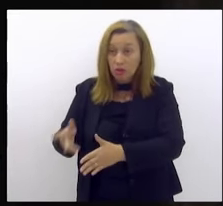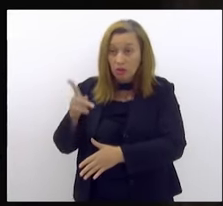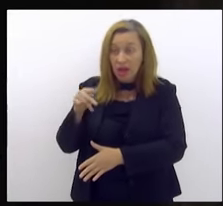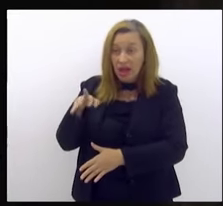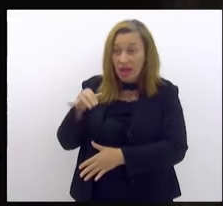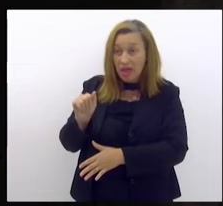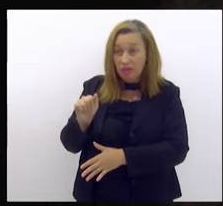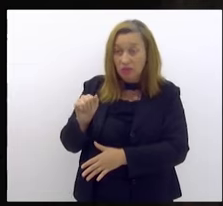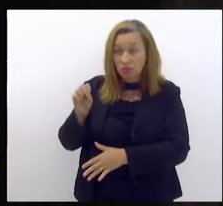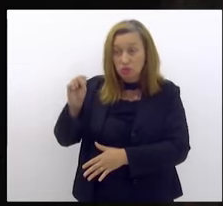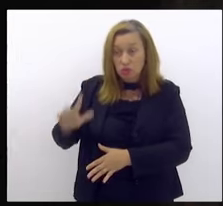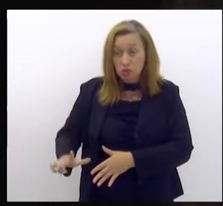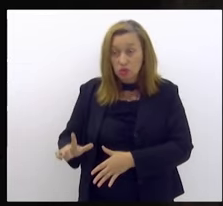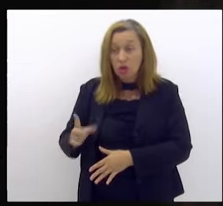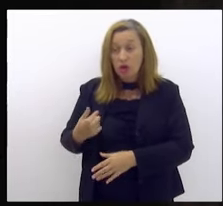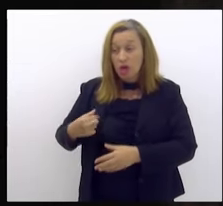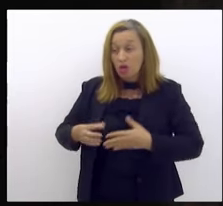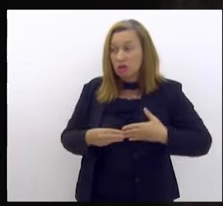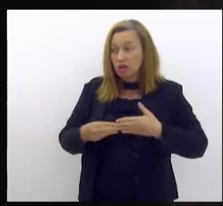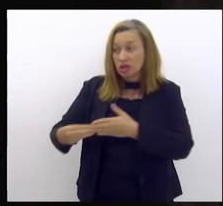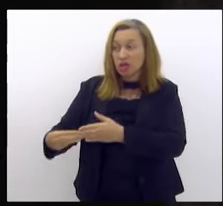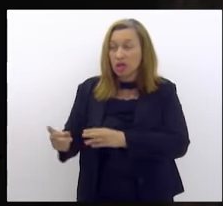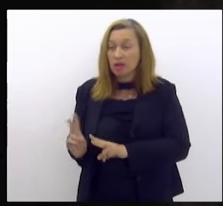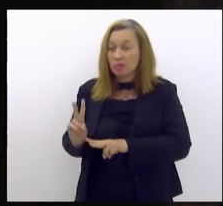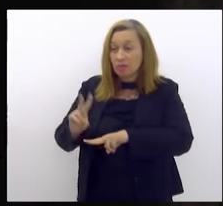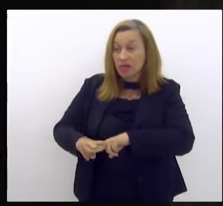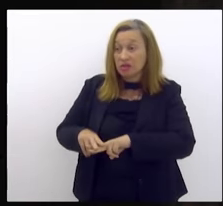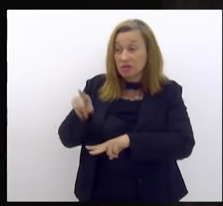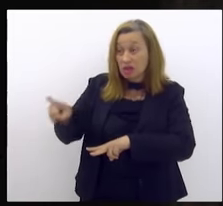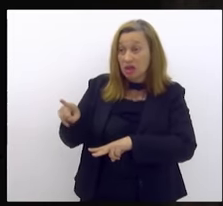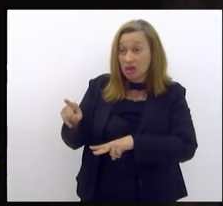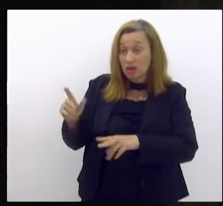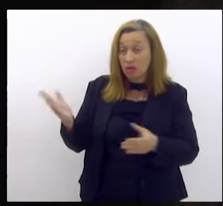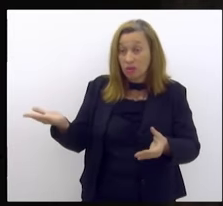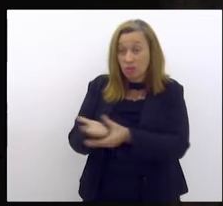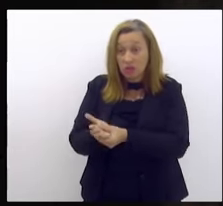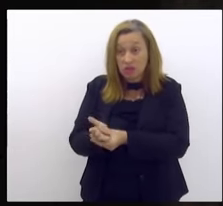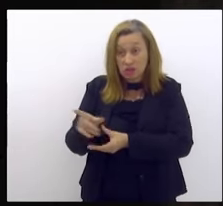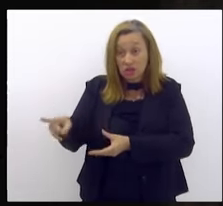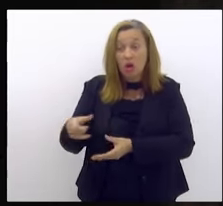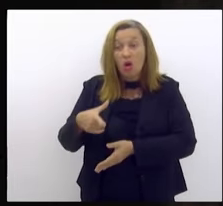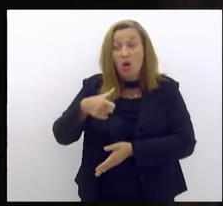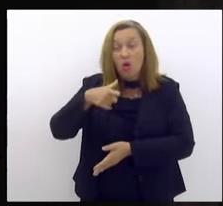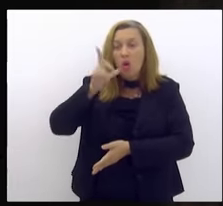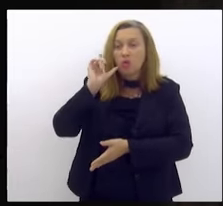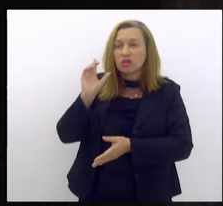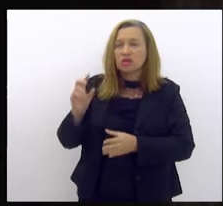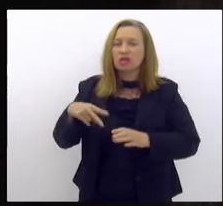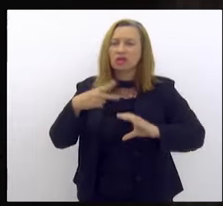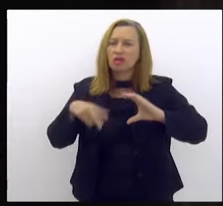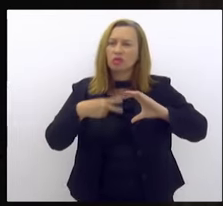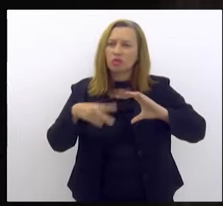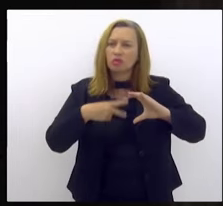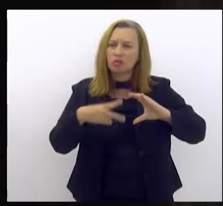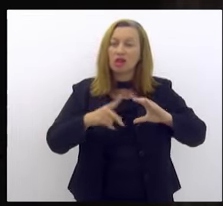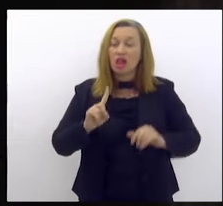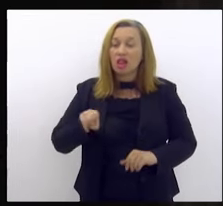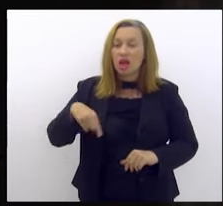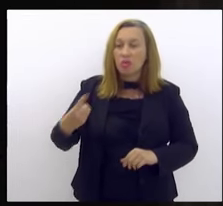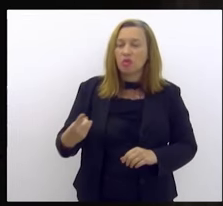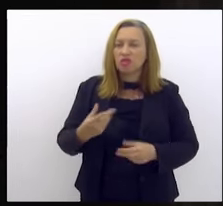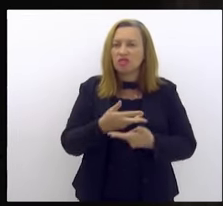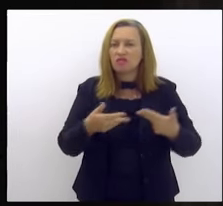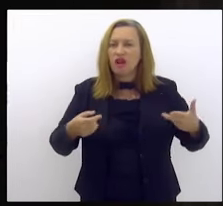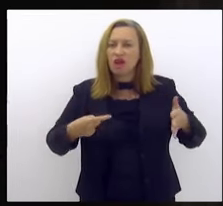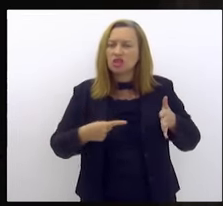por crime ambiental, levei ele preso, ele responde, e ontem a Câmara Municipal, depois de várias